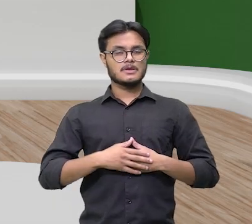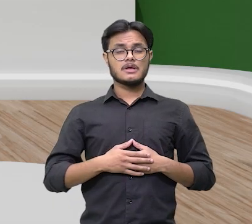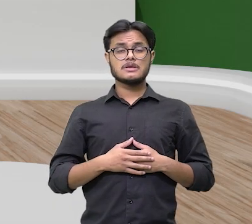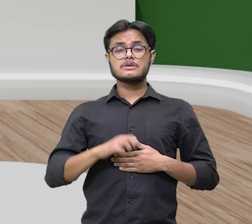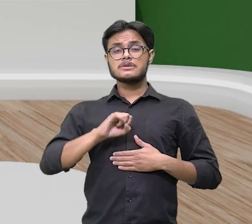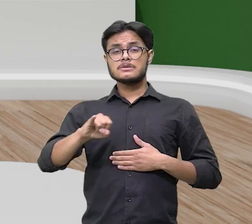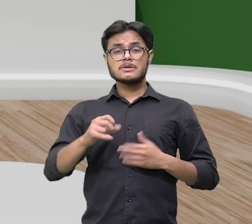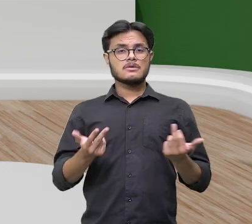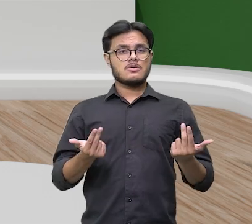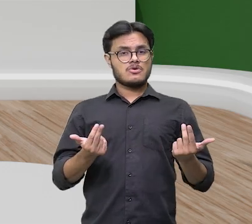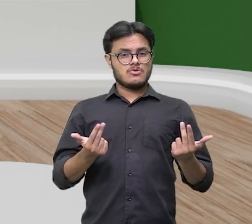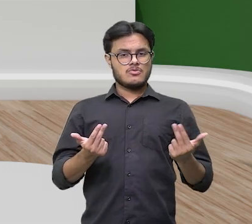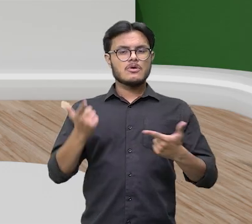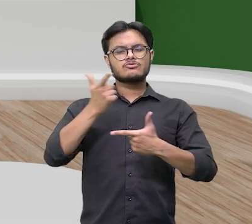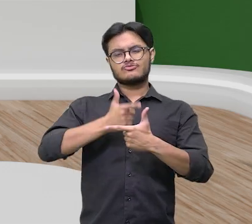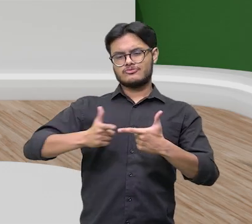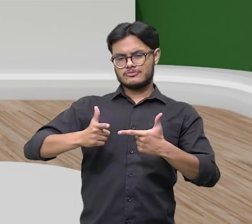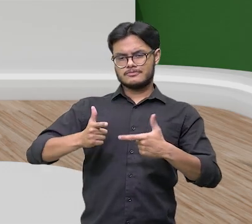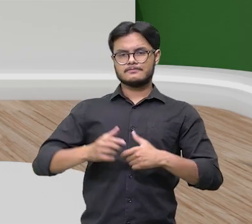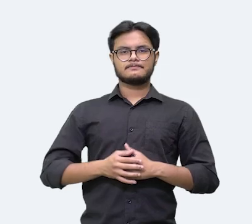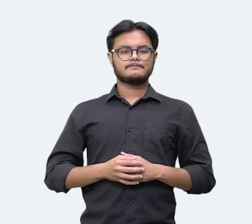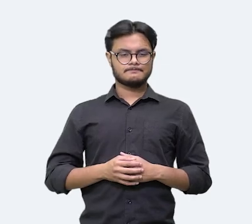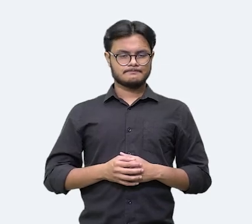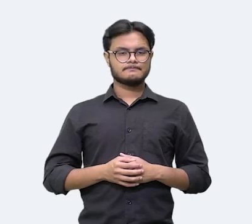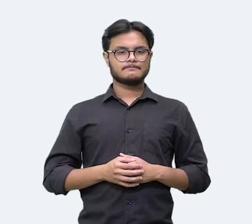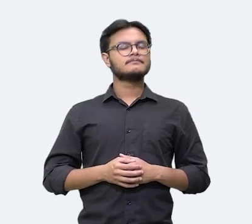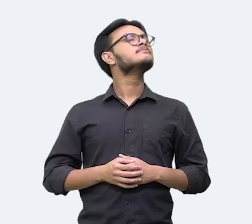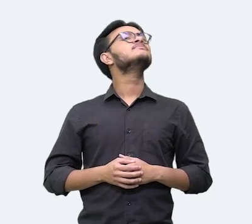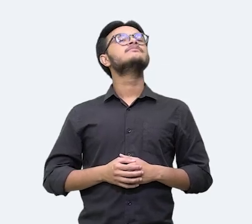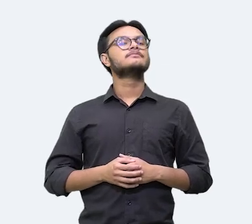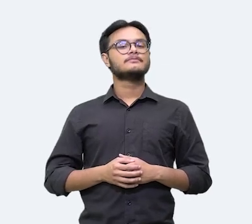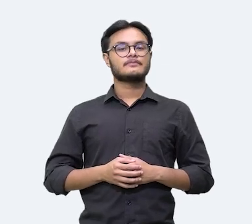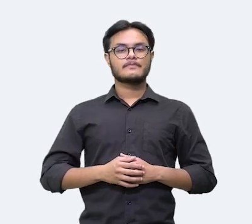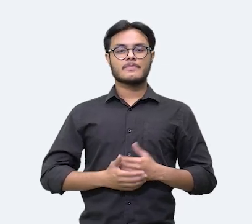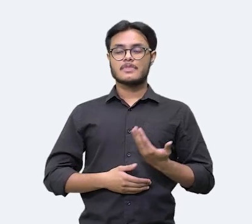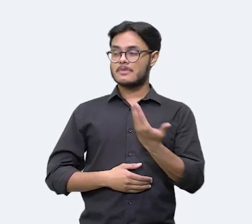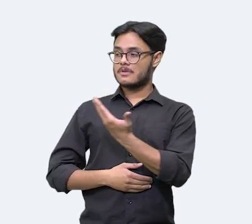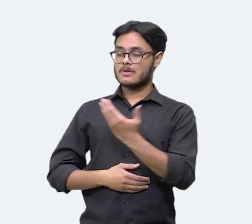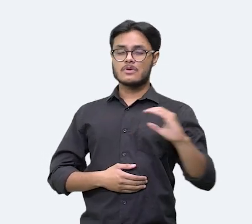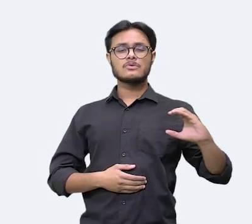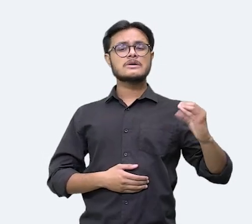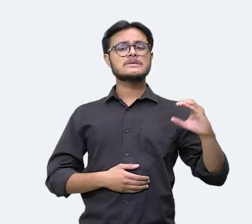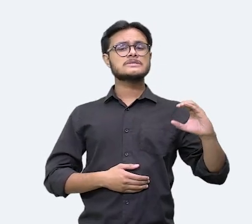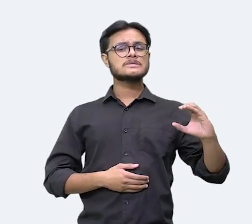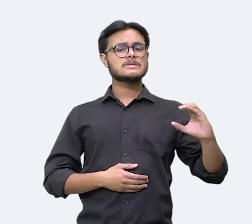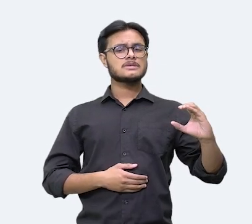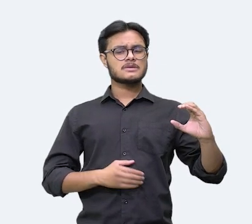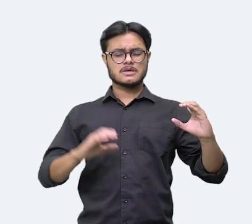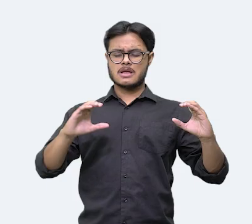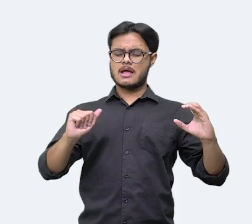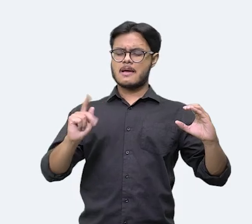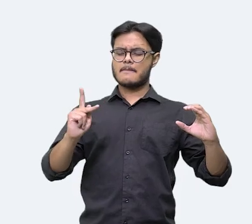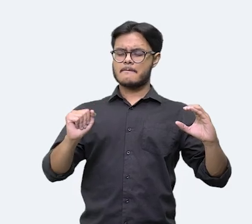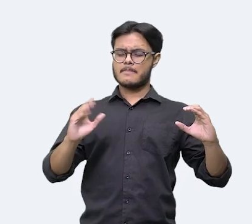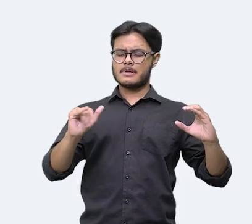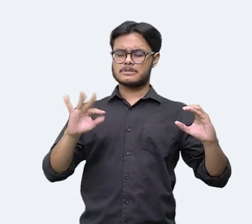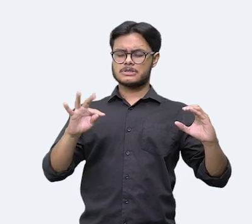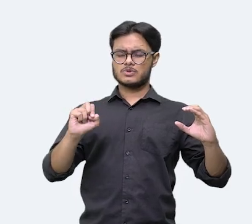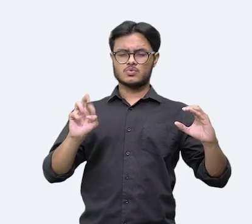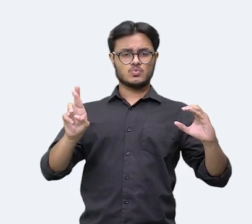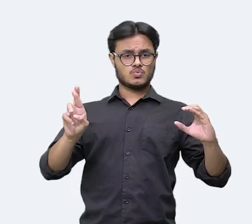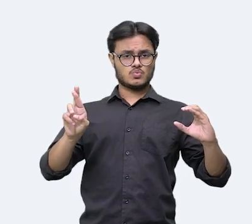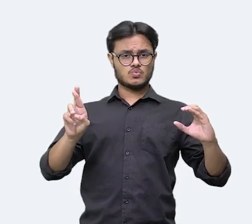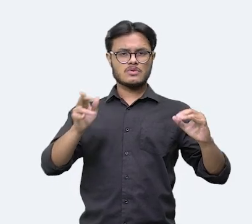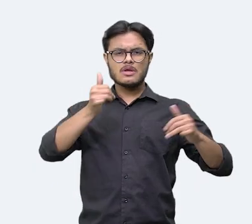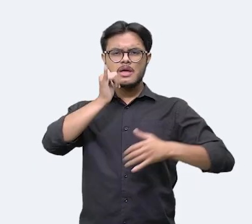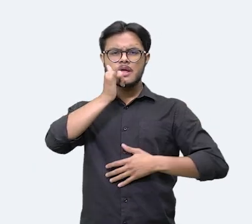a resistência total e dividir pelo número de resistores. Agora o capacitor, ele é um elemento cuja função é armazenar energia elétrica. Então, exemplo